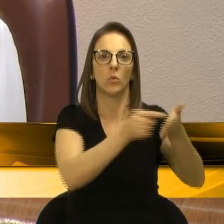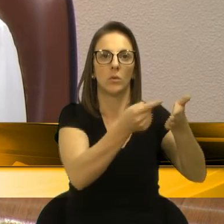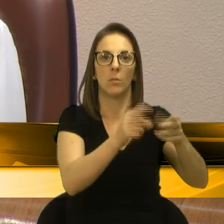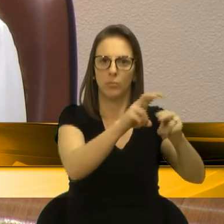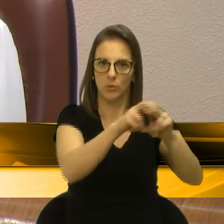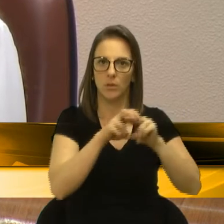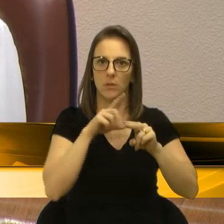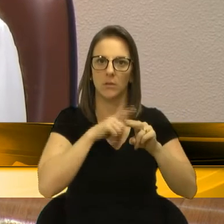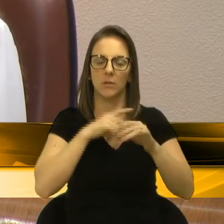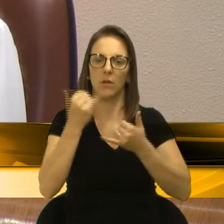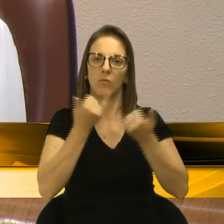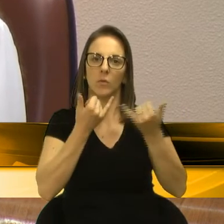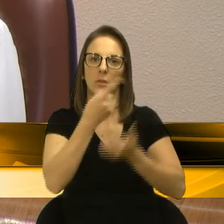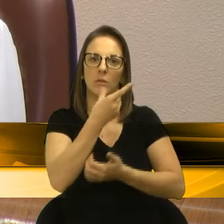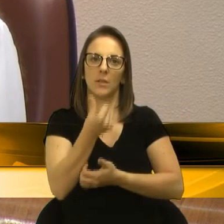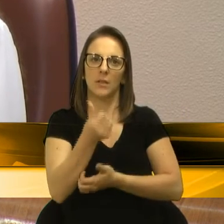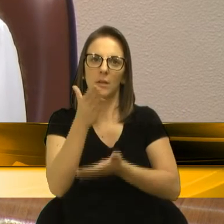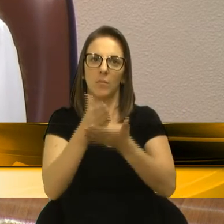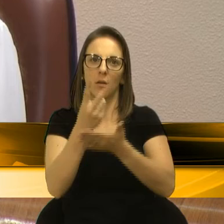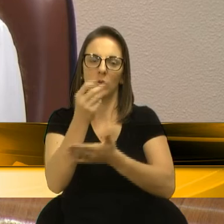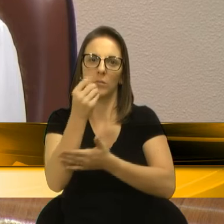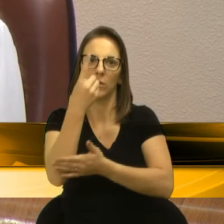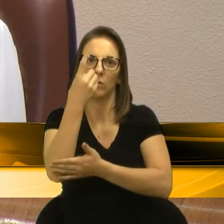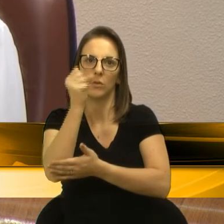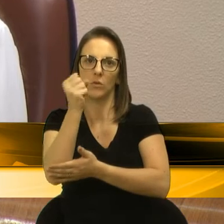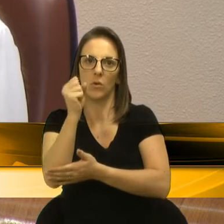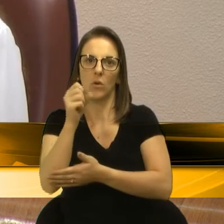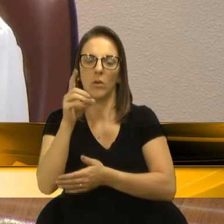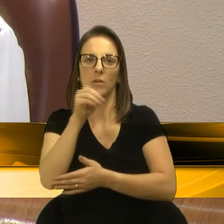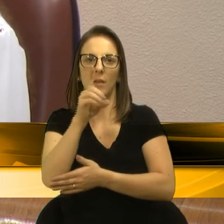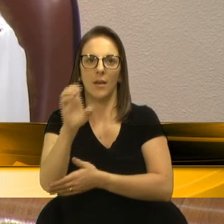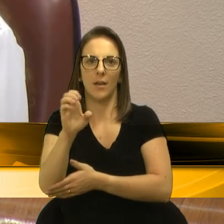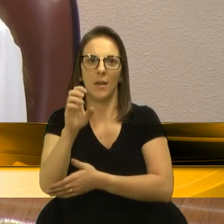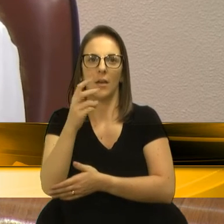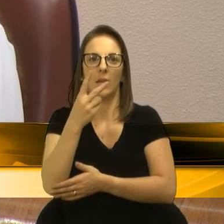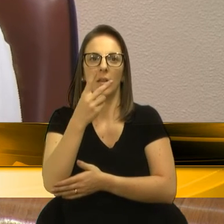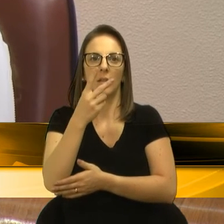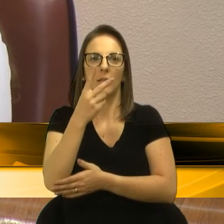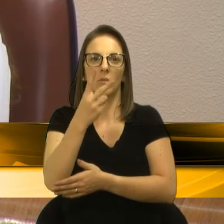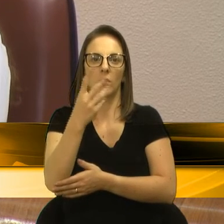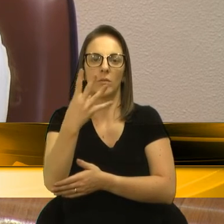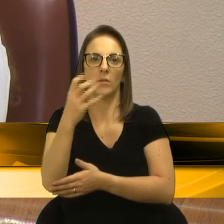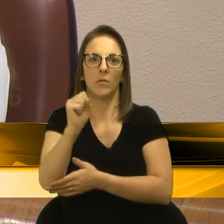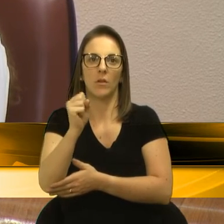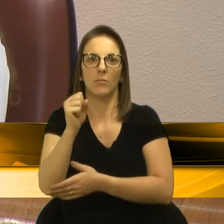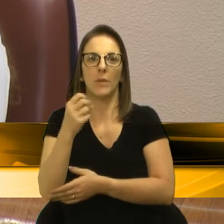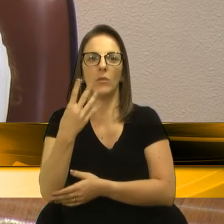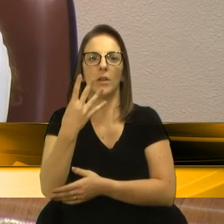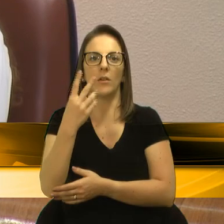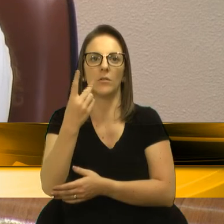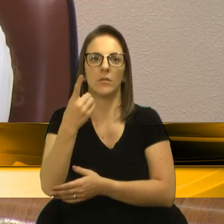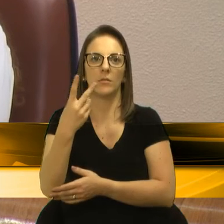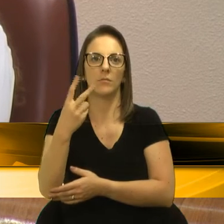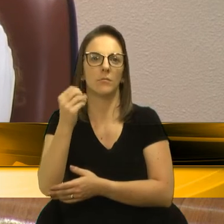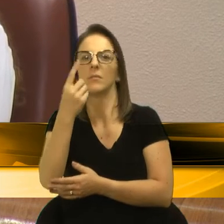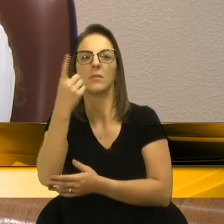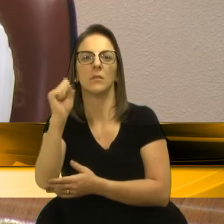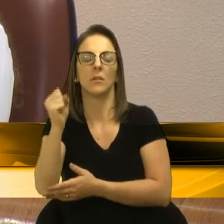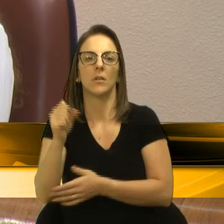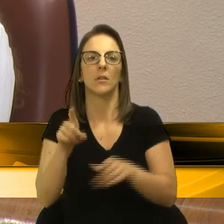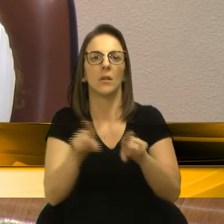número 16/2018, referente ao DE 248/2018 e ao DE